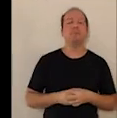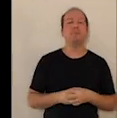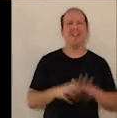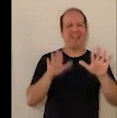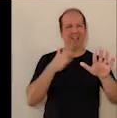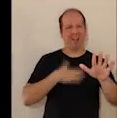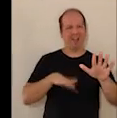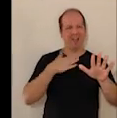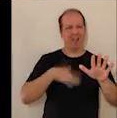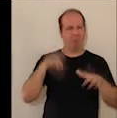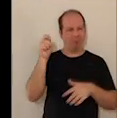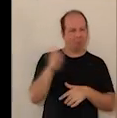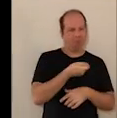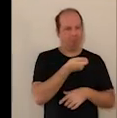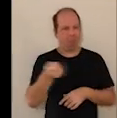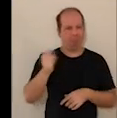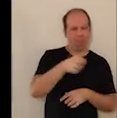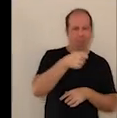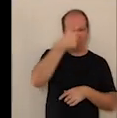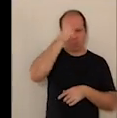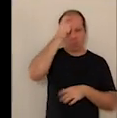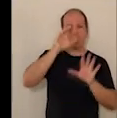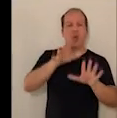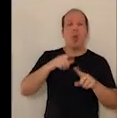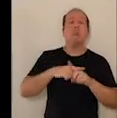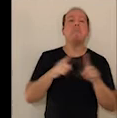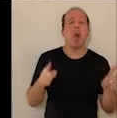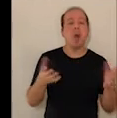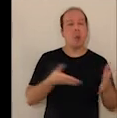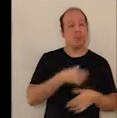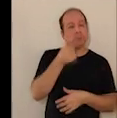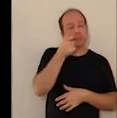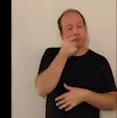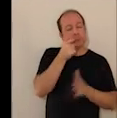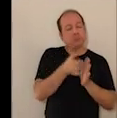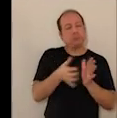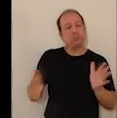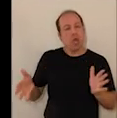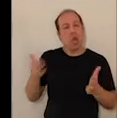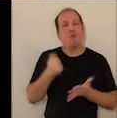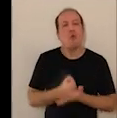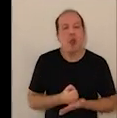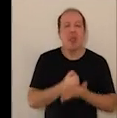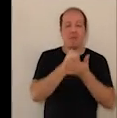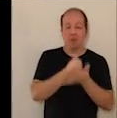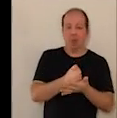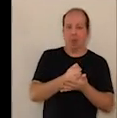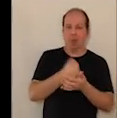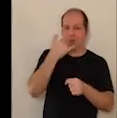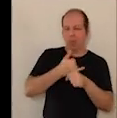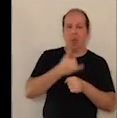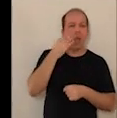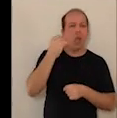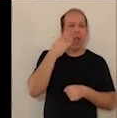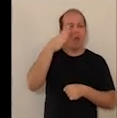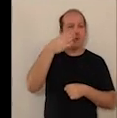Guarde o seu espeto para os turcos. Poderá assistir tudo de camarote. Vou levá-lo à casa de Mestre Volpone, escondê-lo no